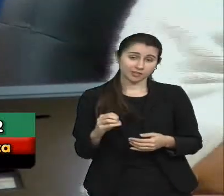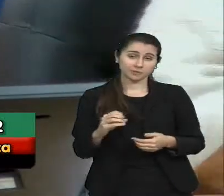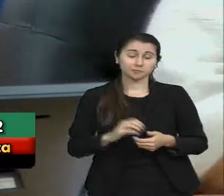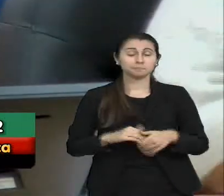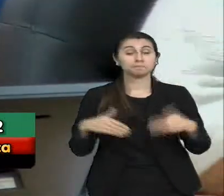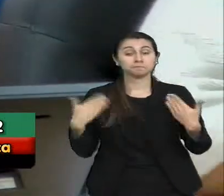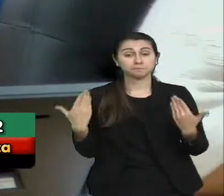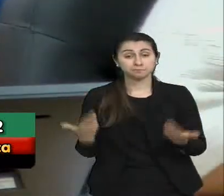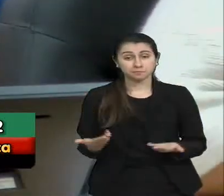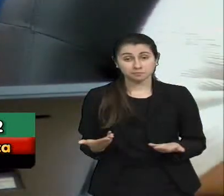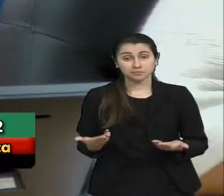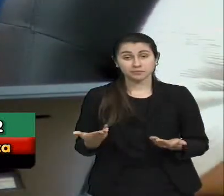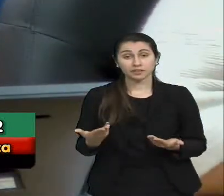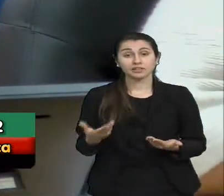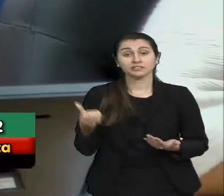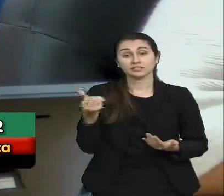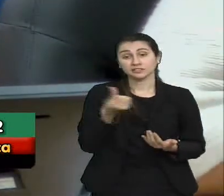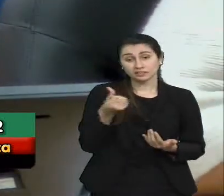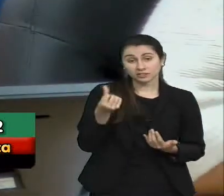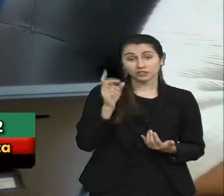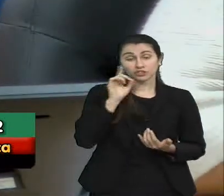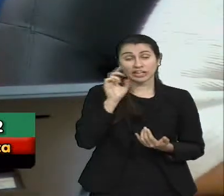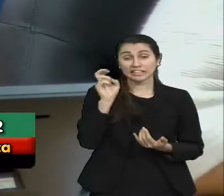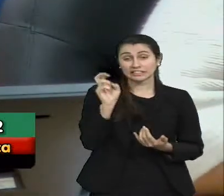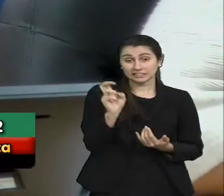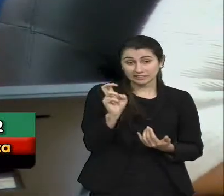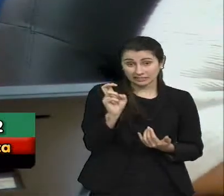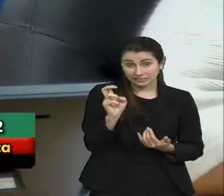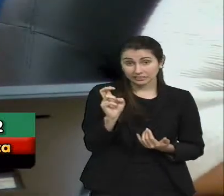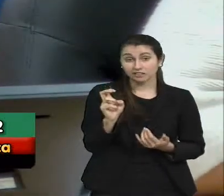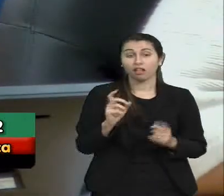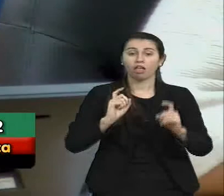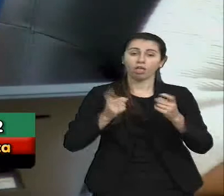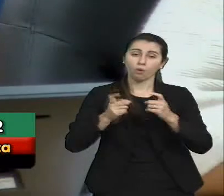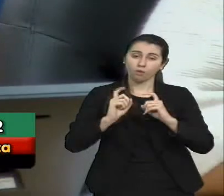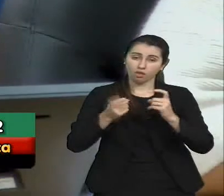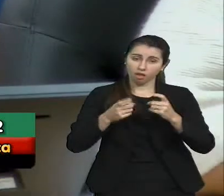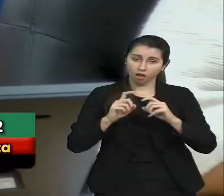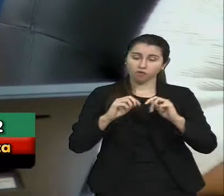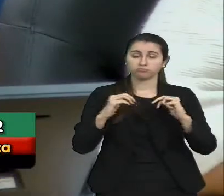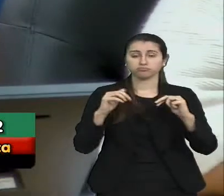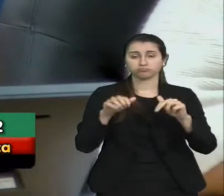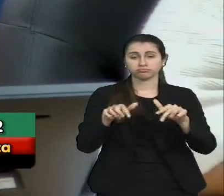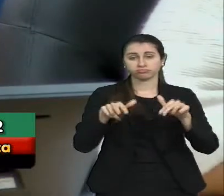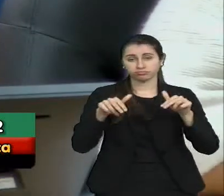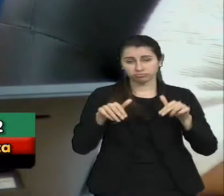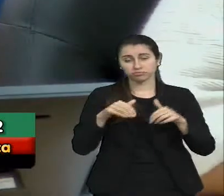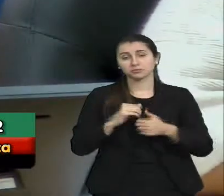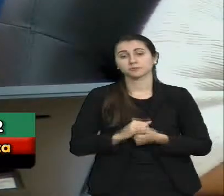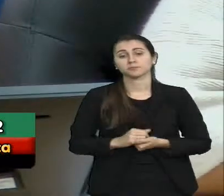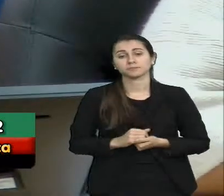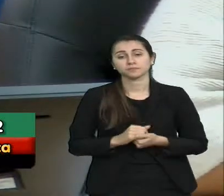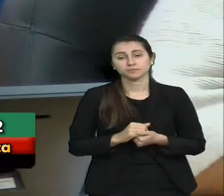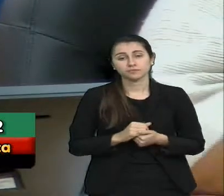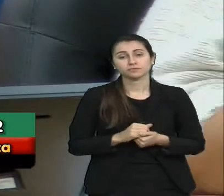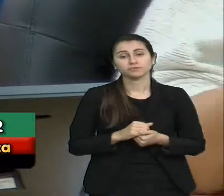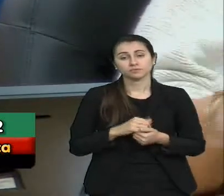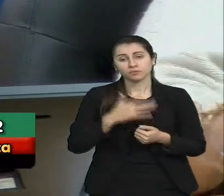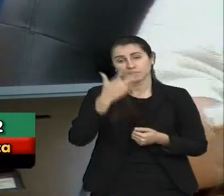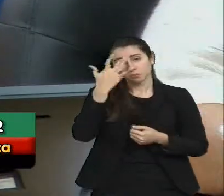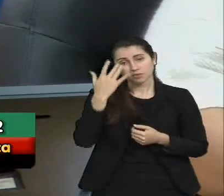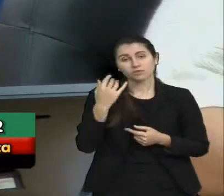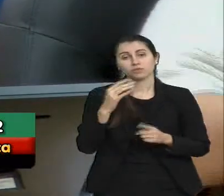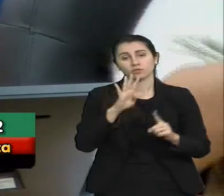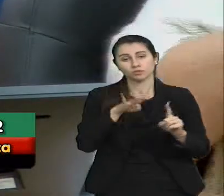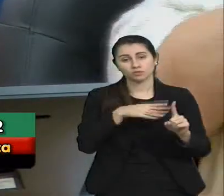Então, sexta-feira, dia 5, sessão solene para homenagear esses trabalhadores e guerreiros do nosso